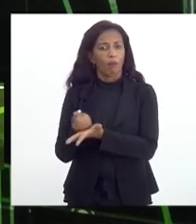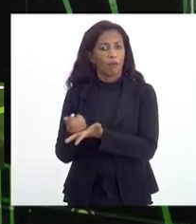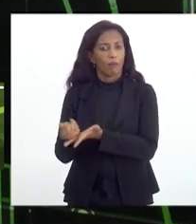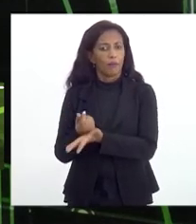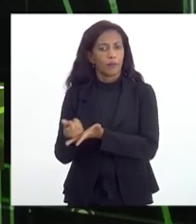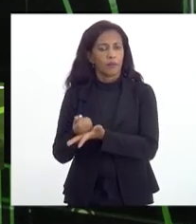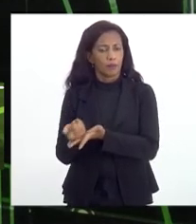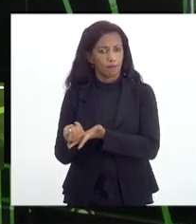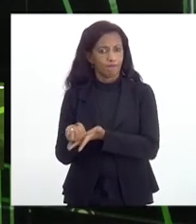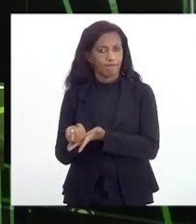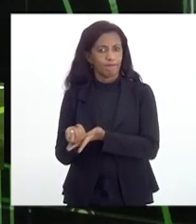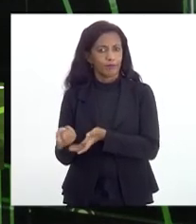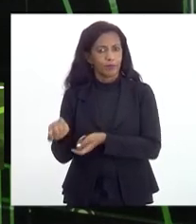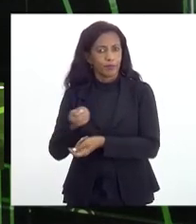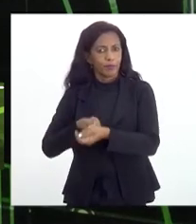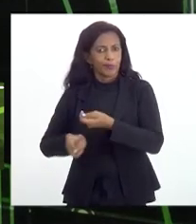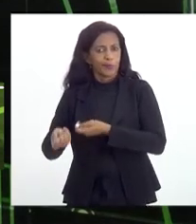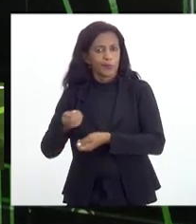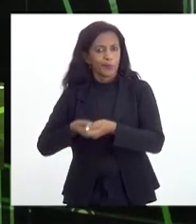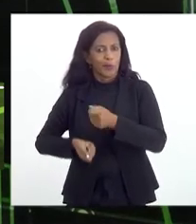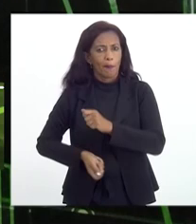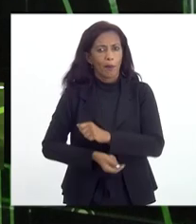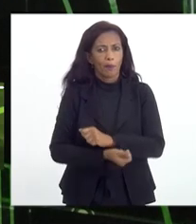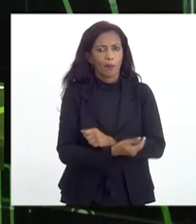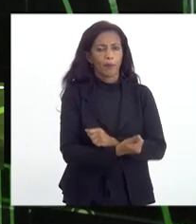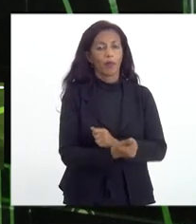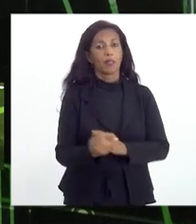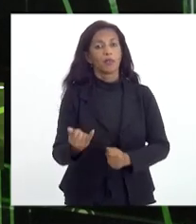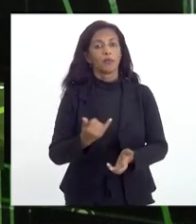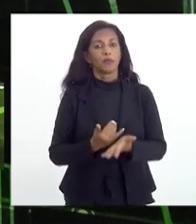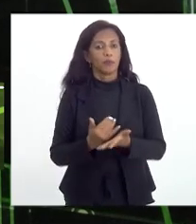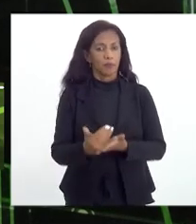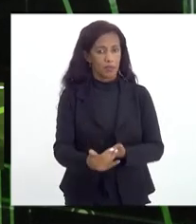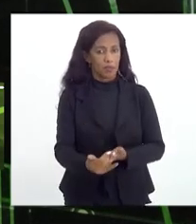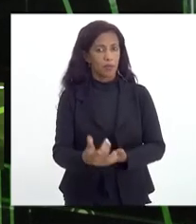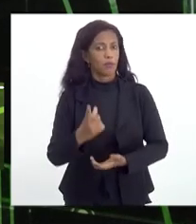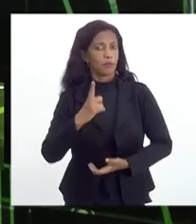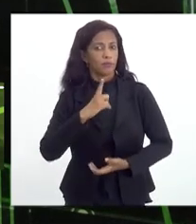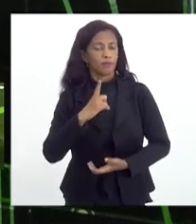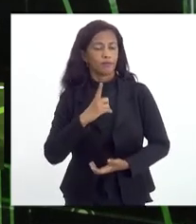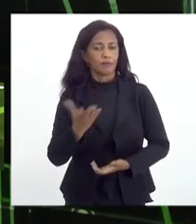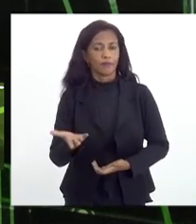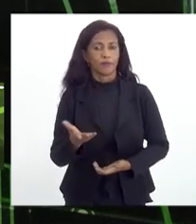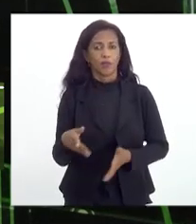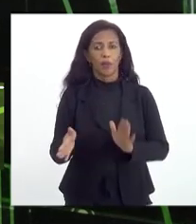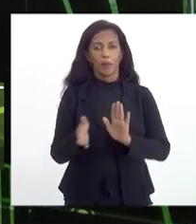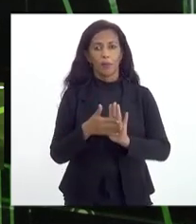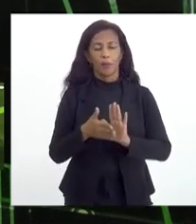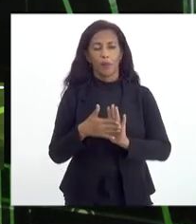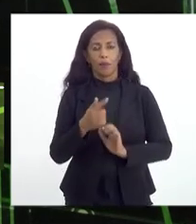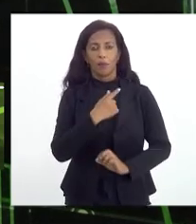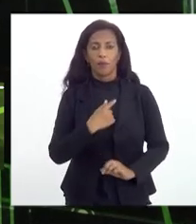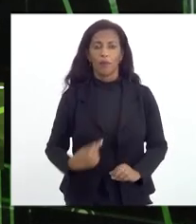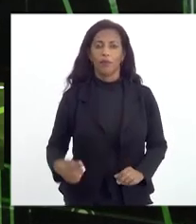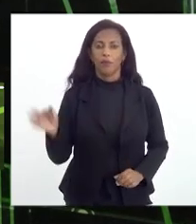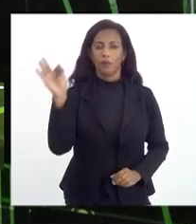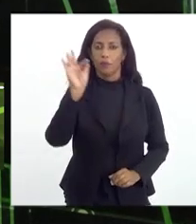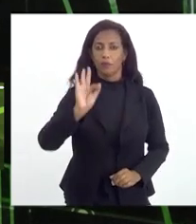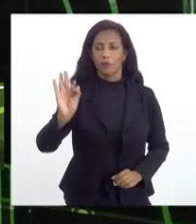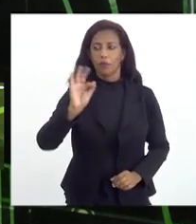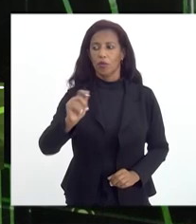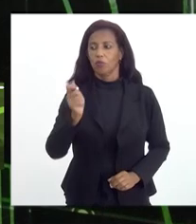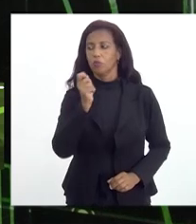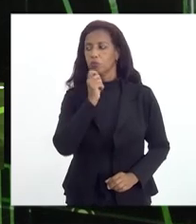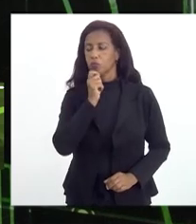os investimentos. Isso, em princípio, estaria... O próprio governo federal não teria